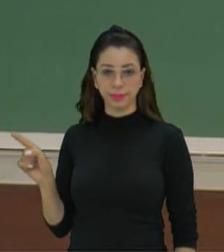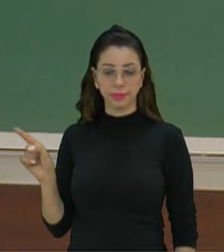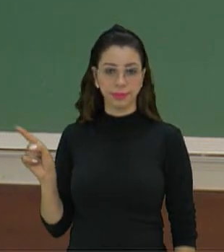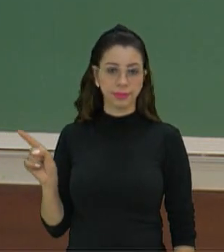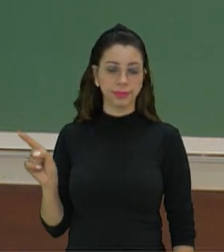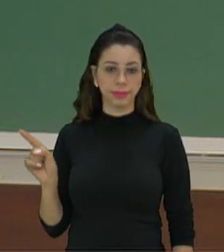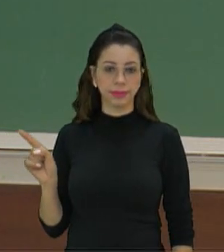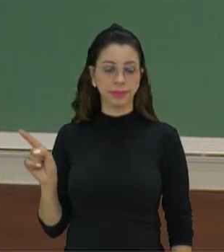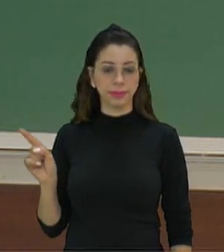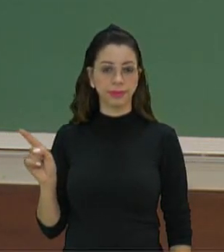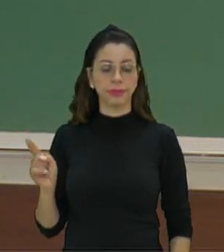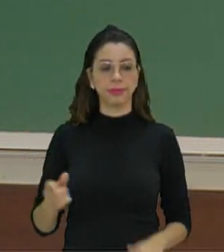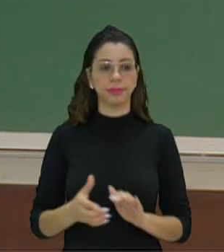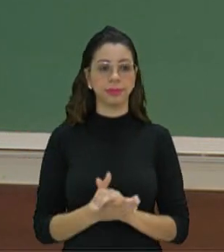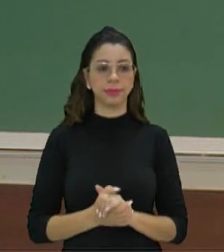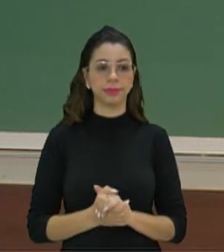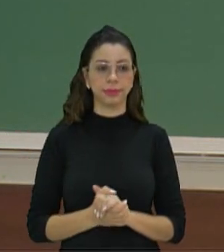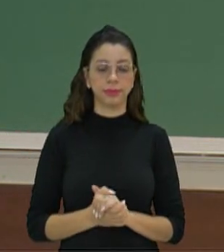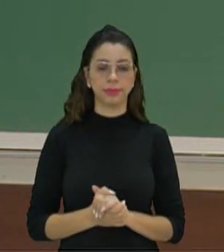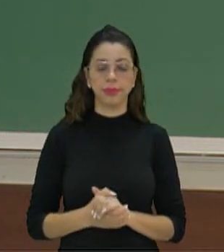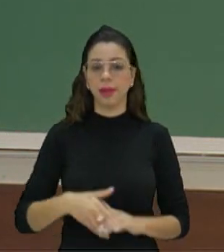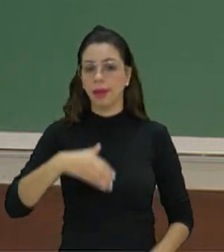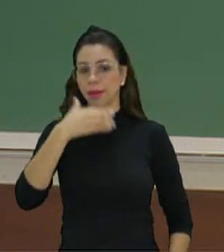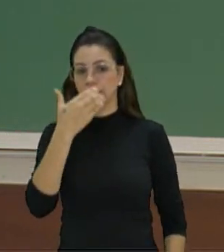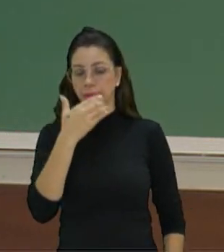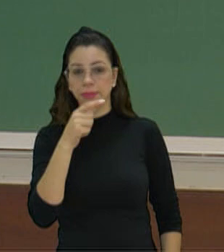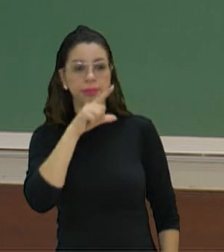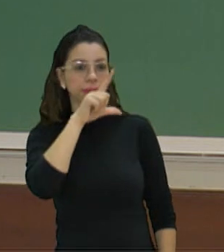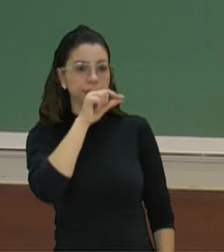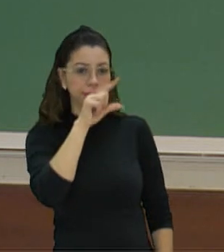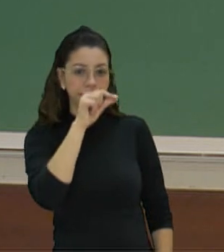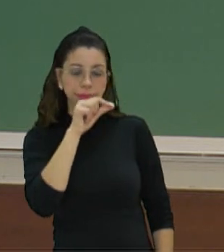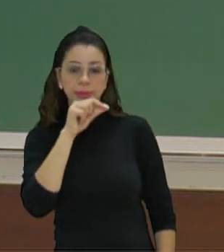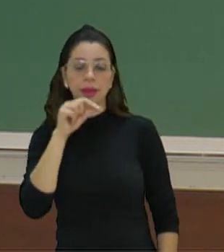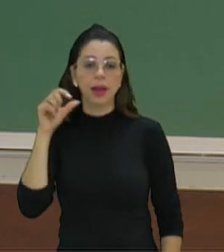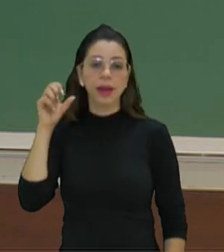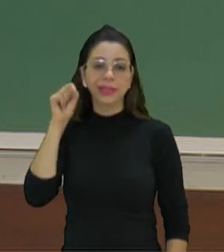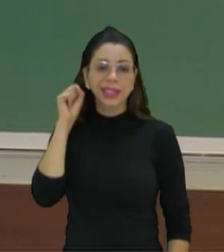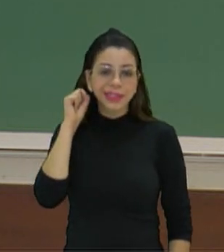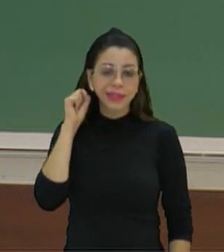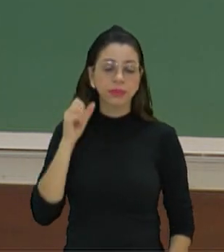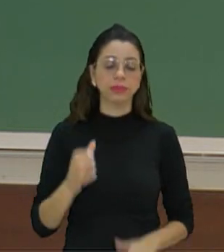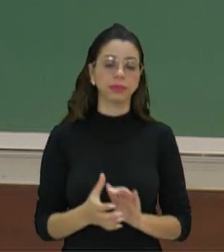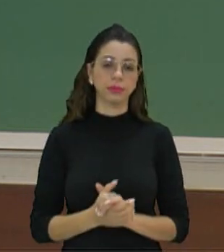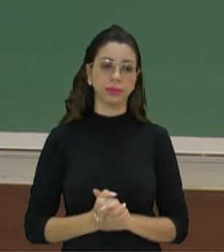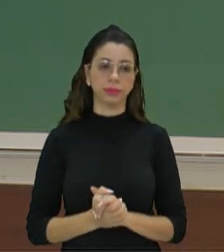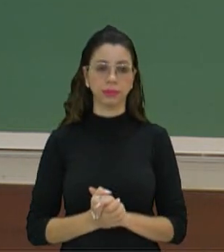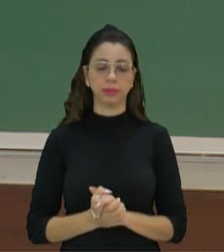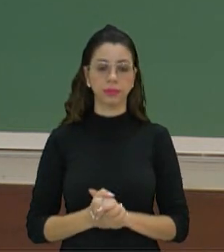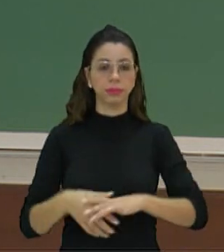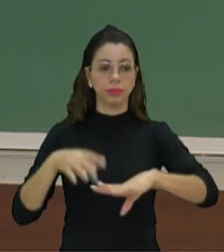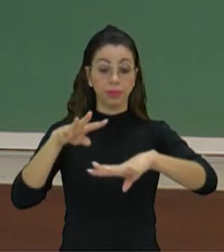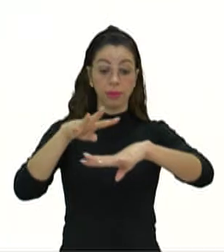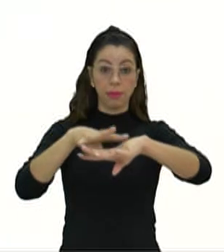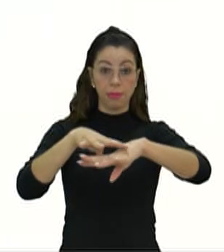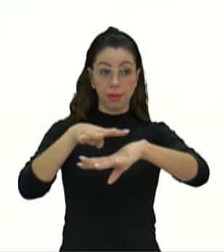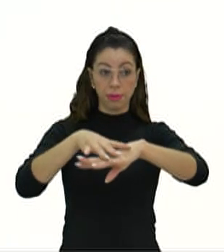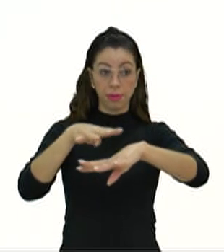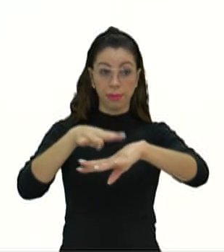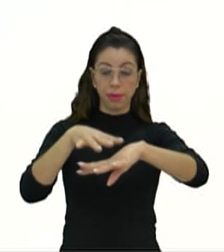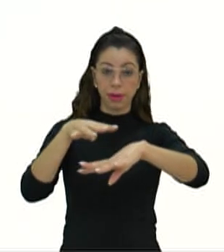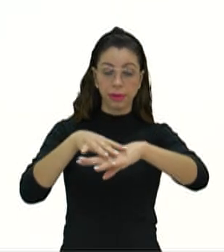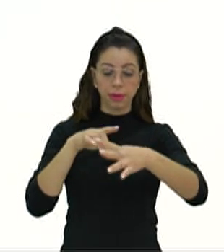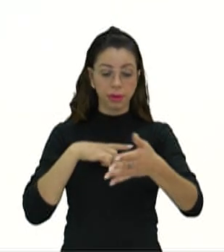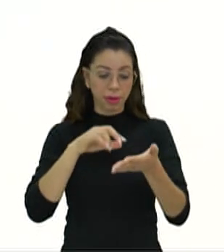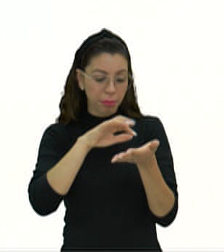and carrot, né? Maçã, pássaro e cenoura. Math, matemática, temos aqui uma